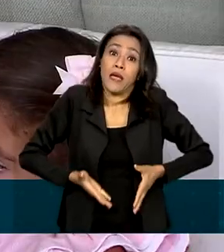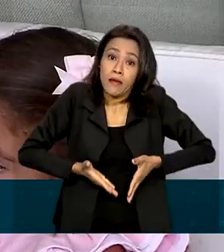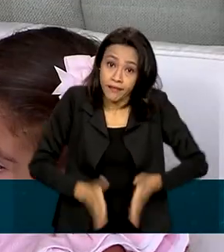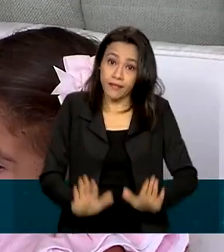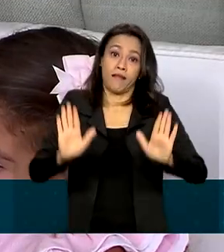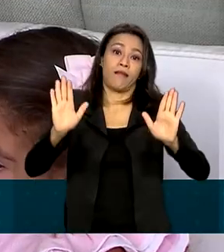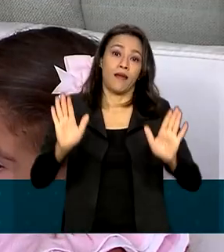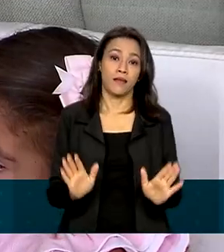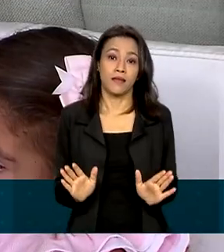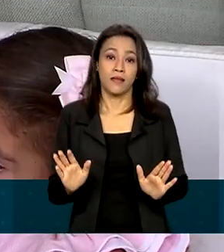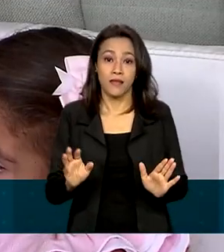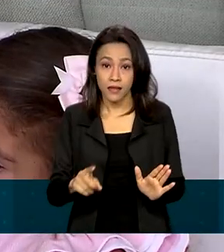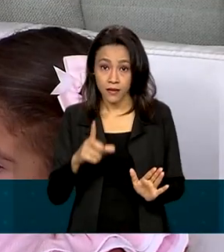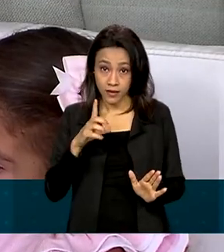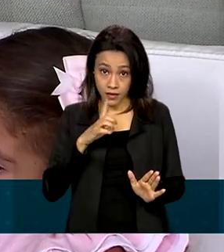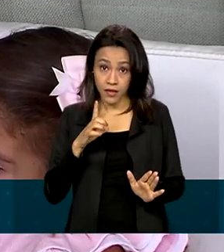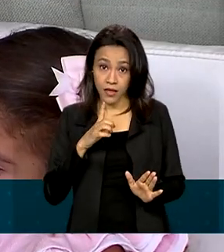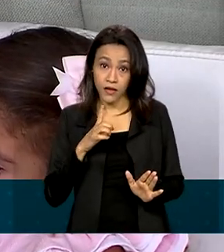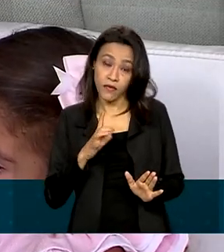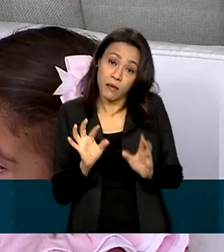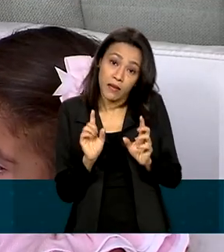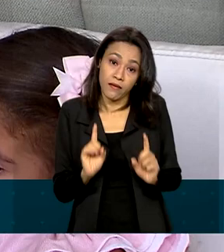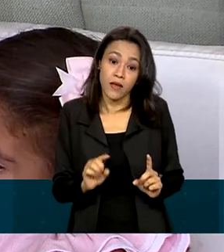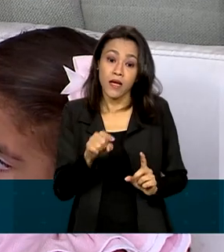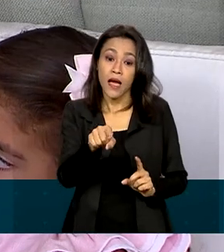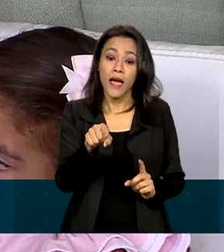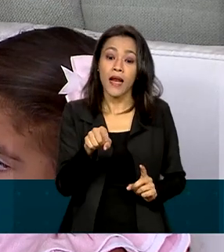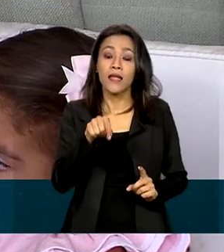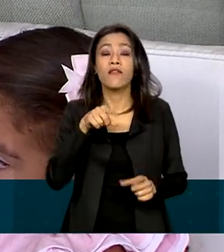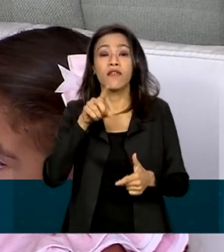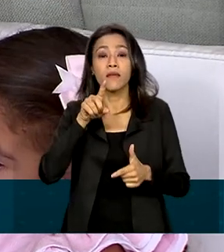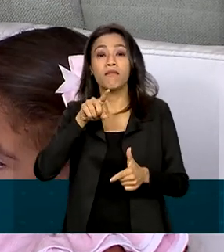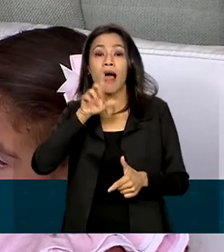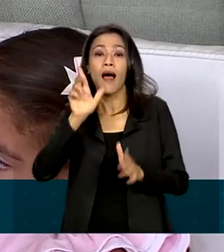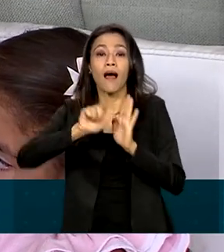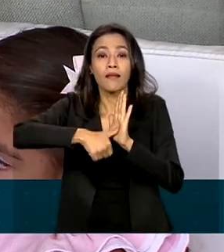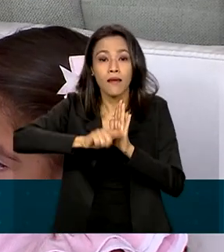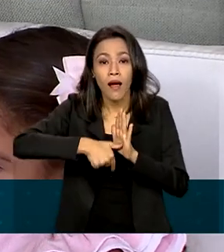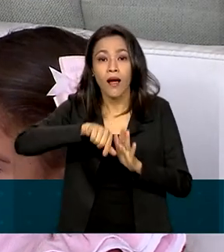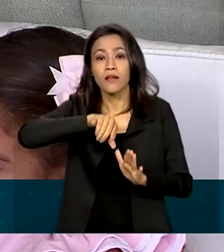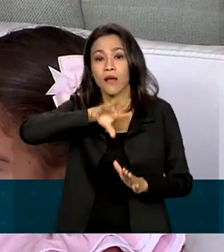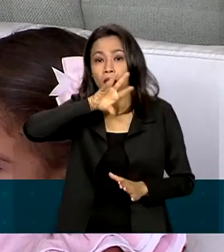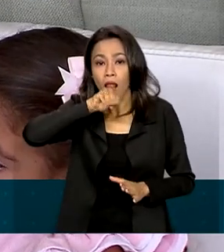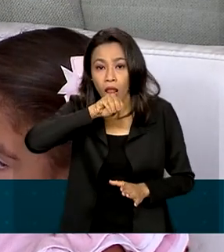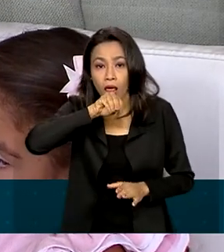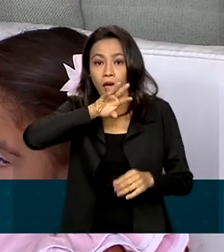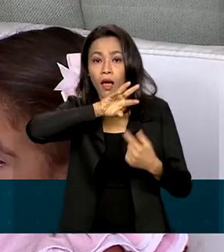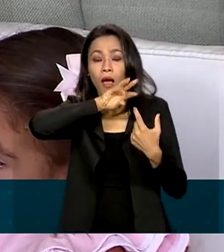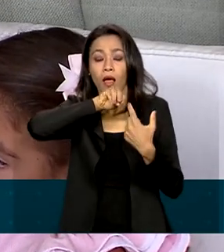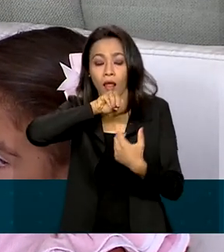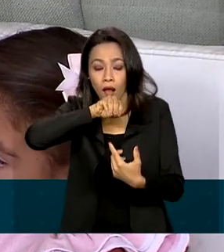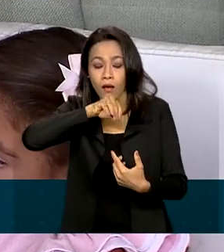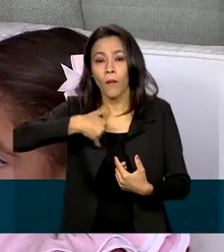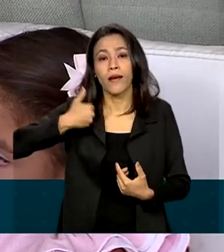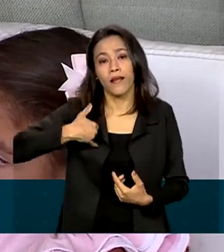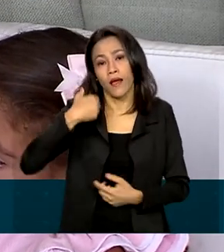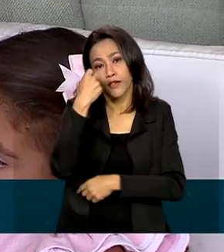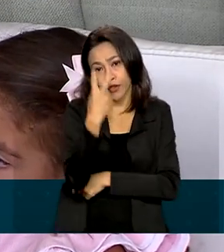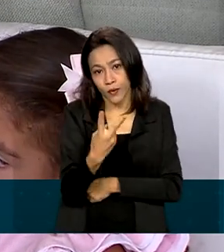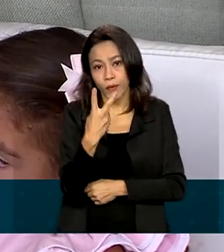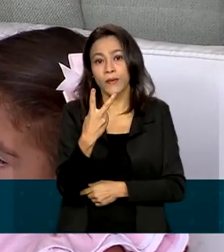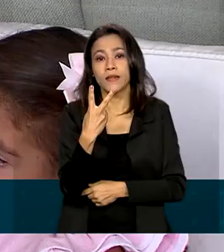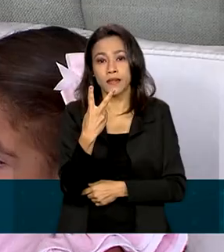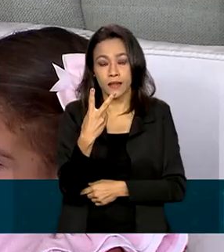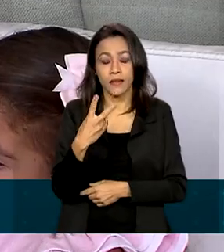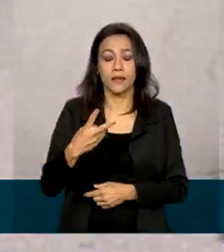A única deficiência temporária que ela teve foi na fala. Então, ela começou a, de fato, falar com